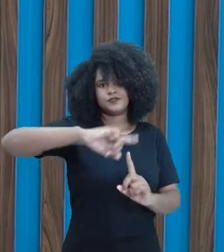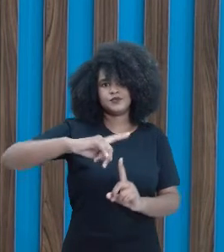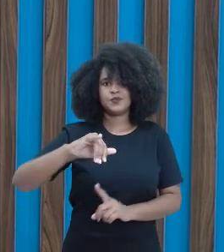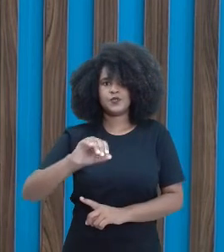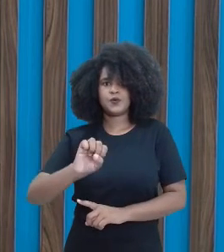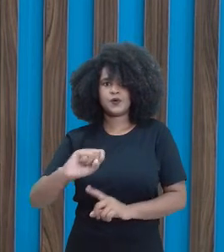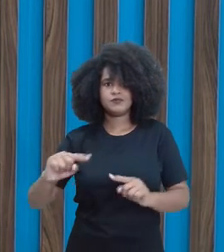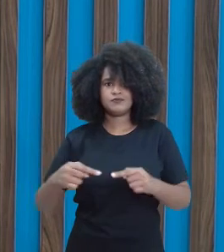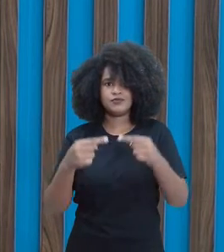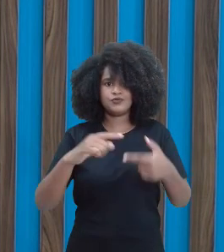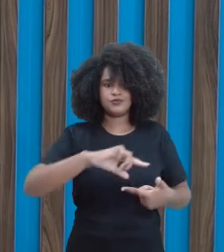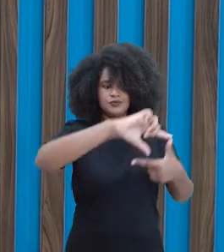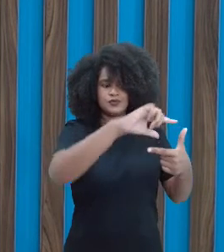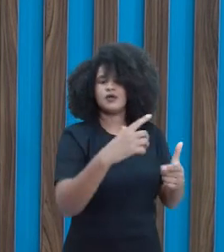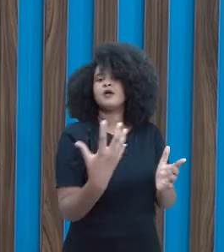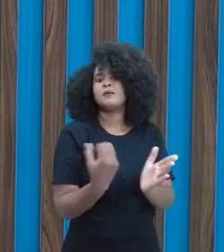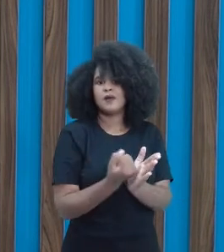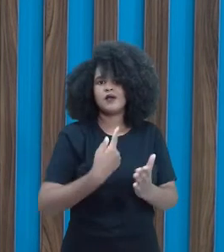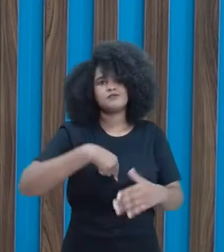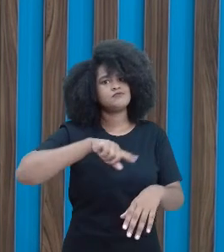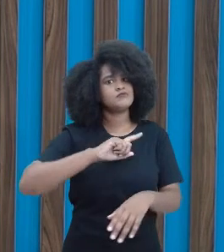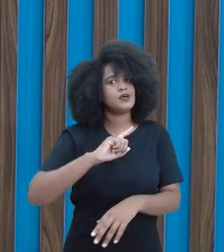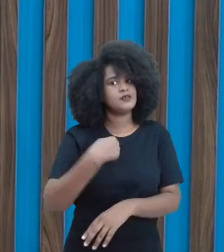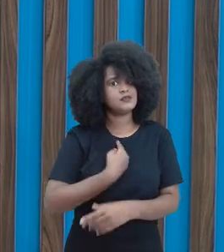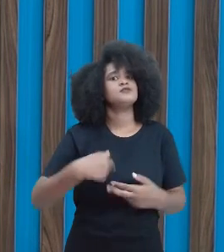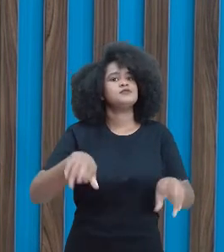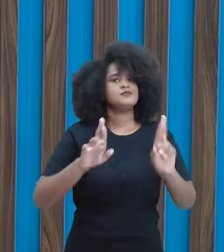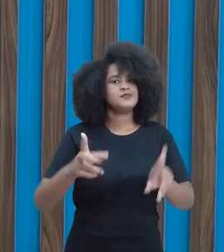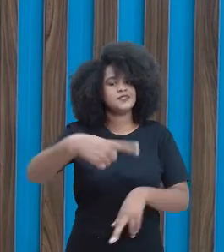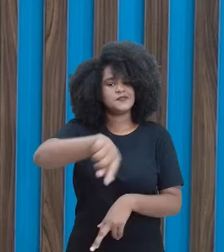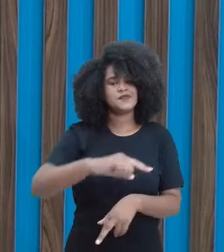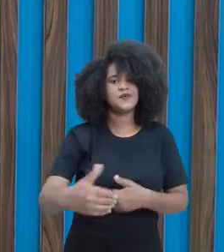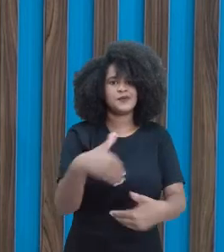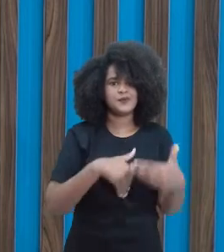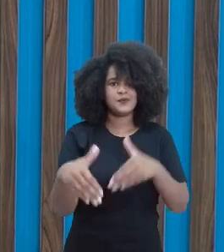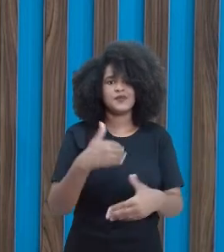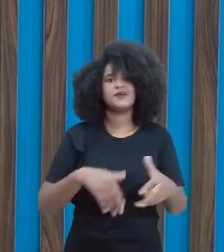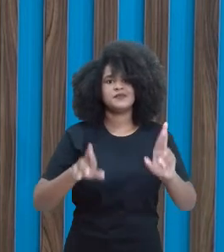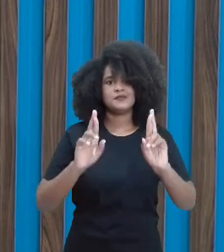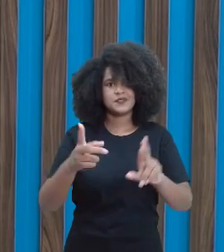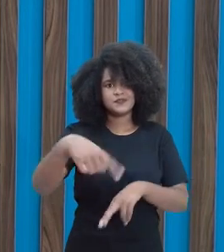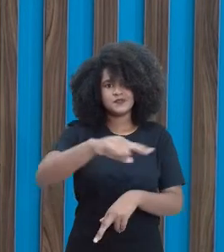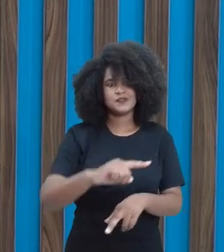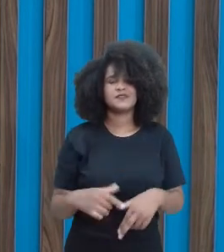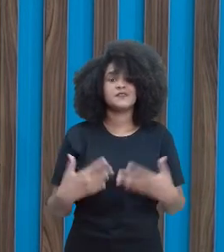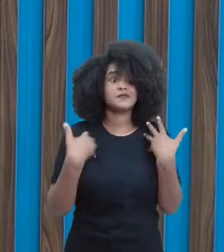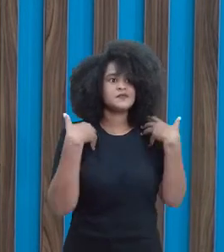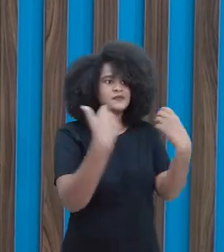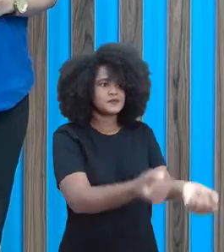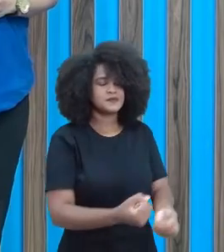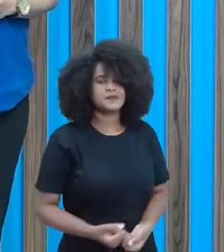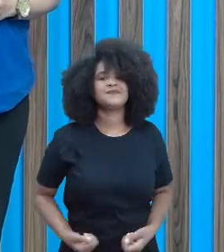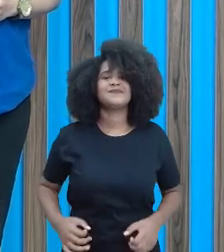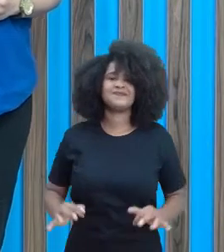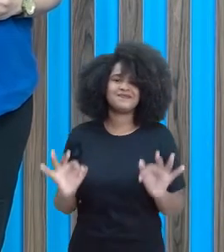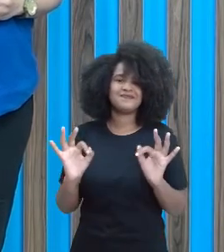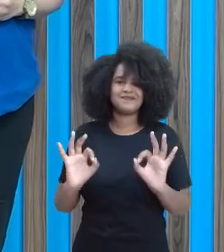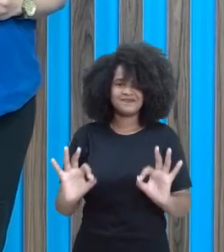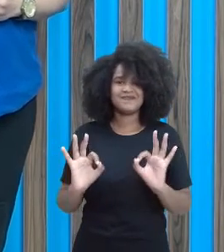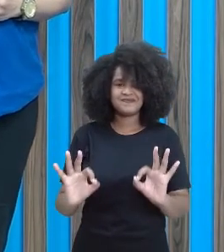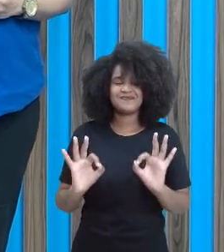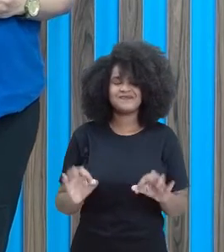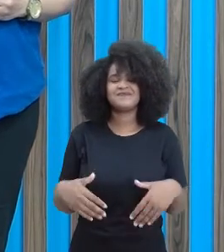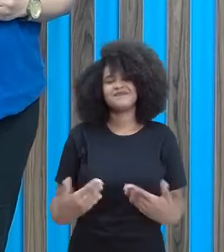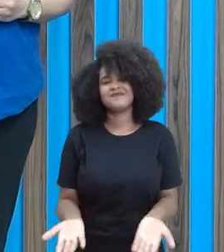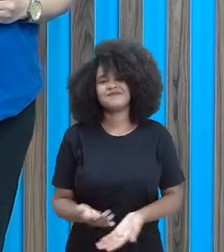iOS, baixem e estamos aguardando vocês aqui na interação. Conto com todos vocês. Vamos lá, Carol. Joia,